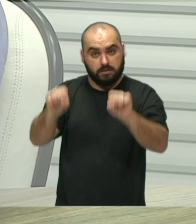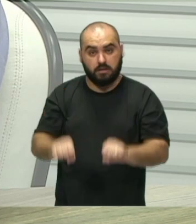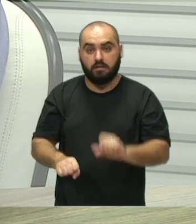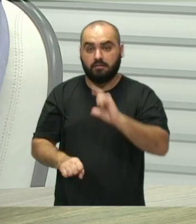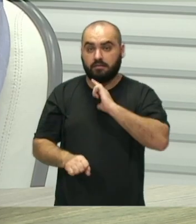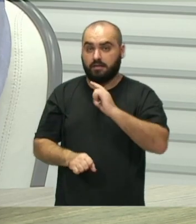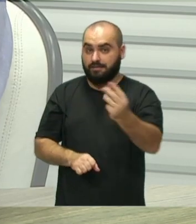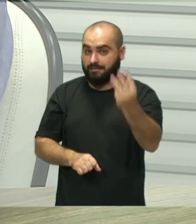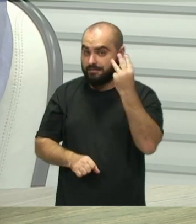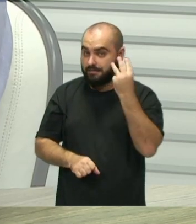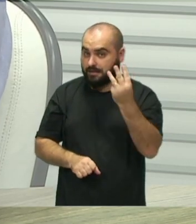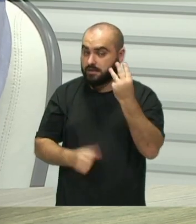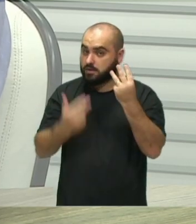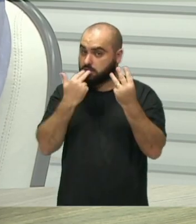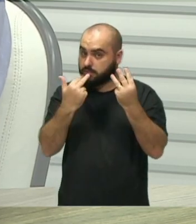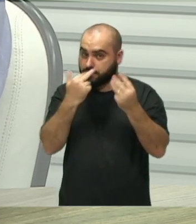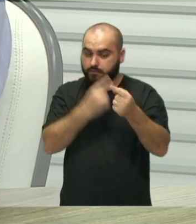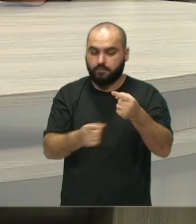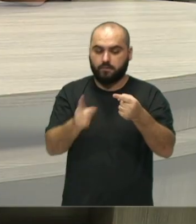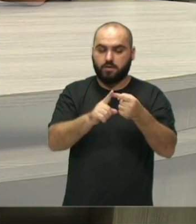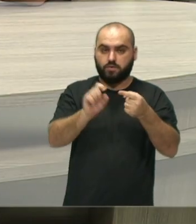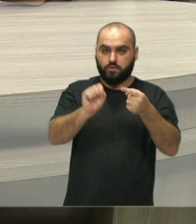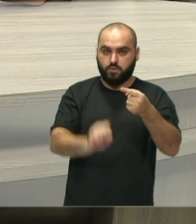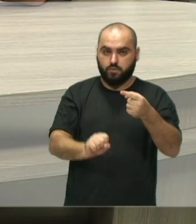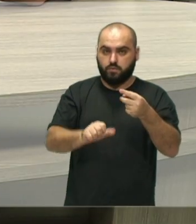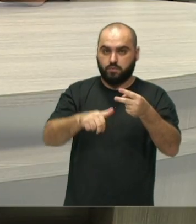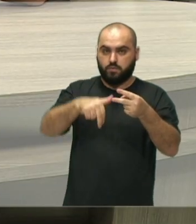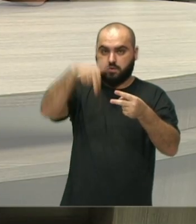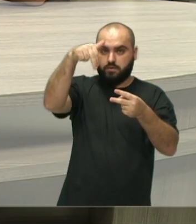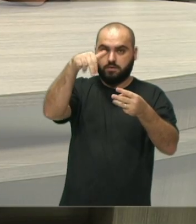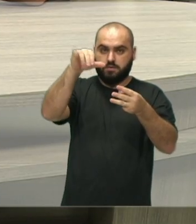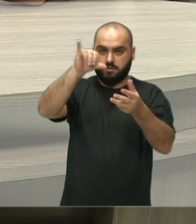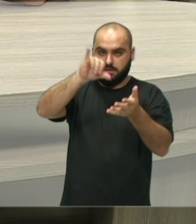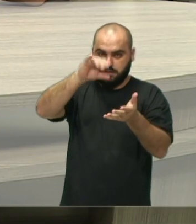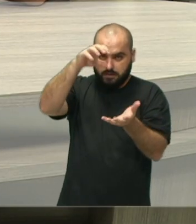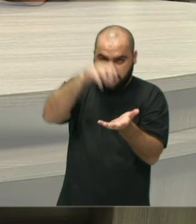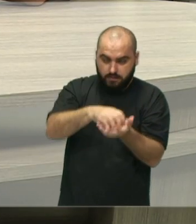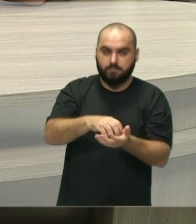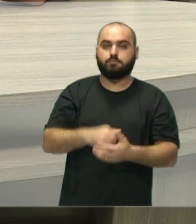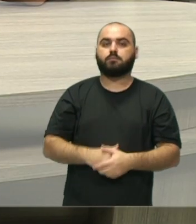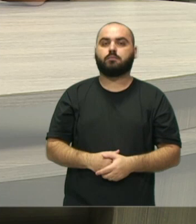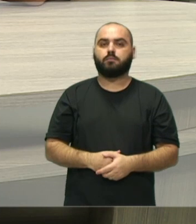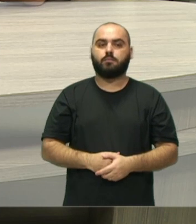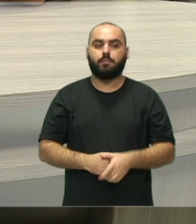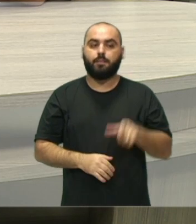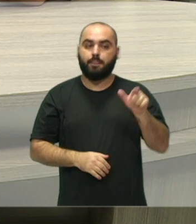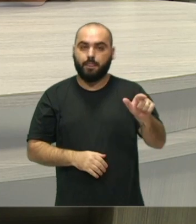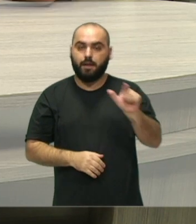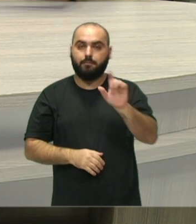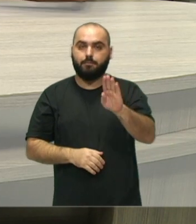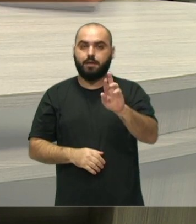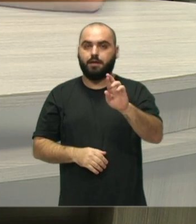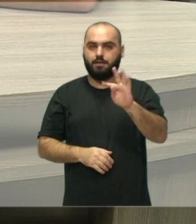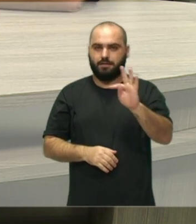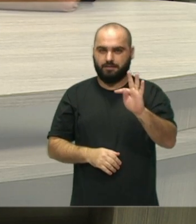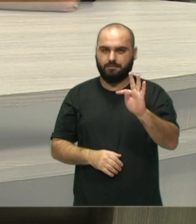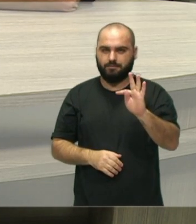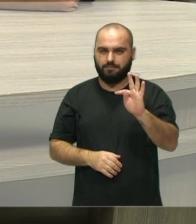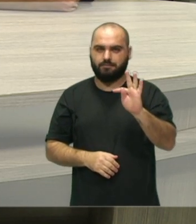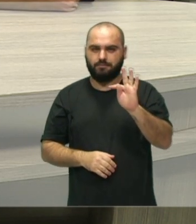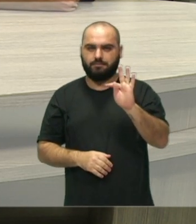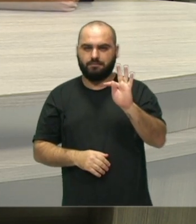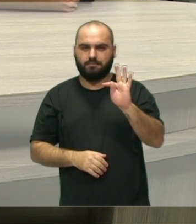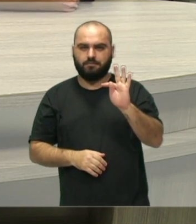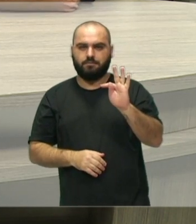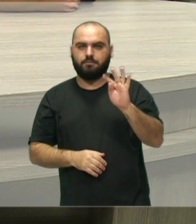3 subsistemas, o subsistema Sul, Norte e Central. O que vai funcionar no modelo de BRT, que é Bus